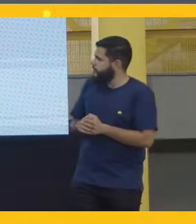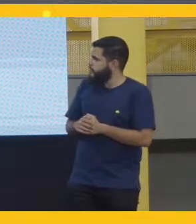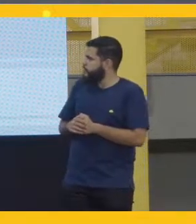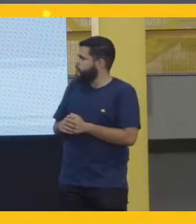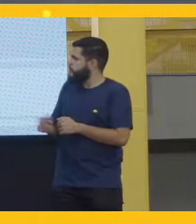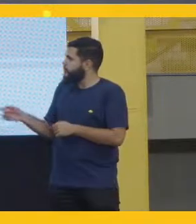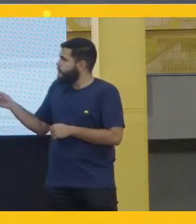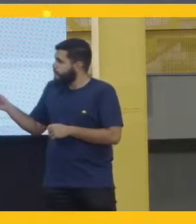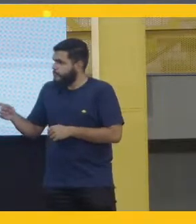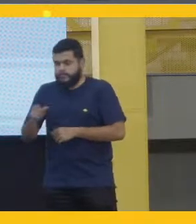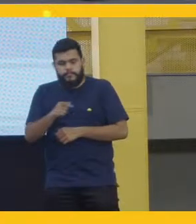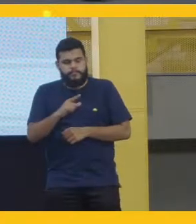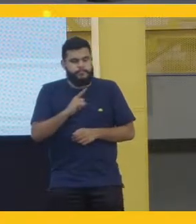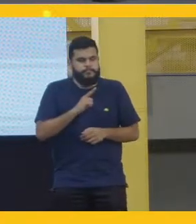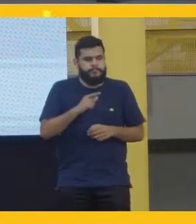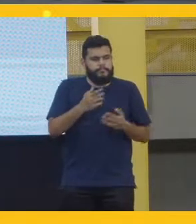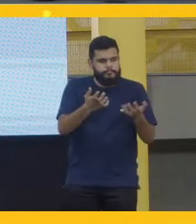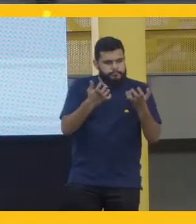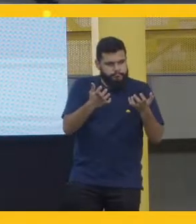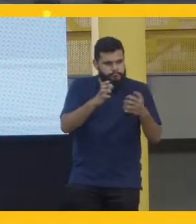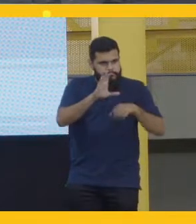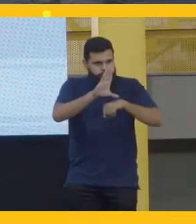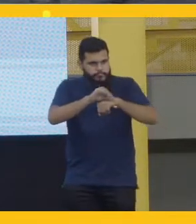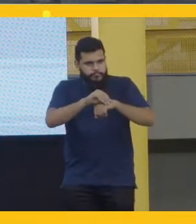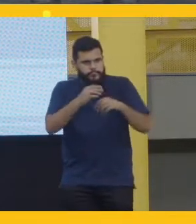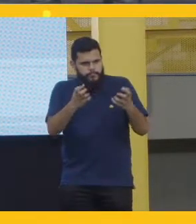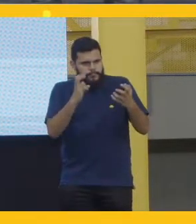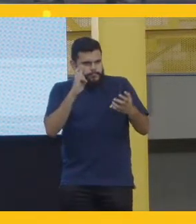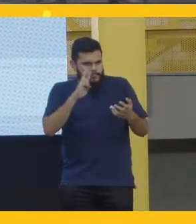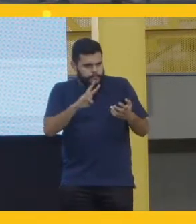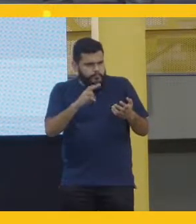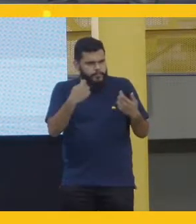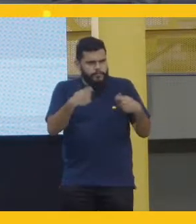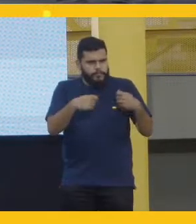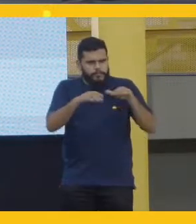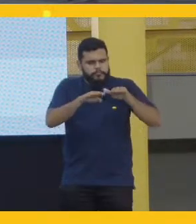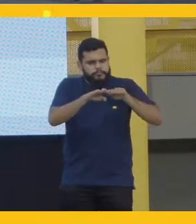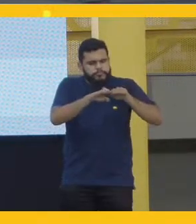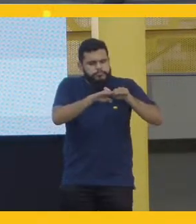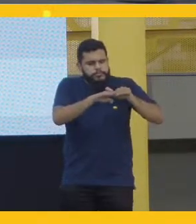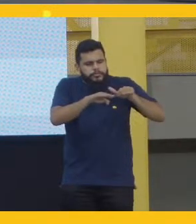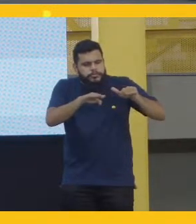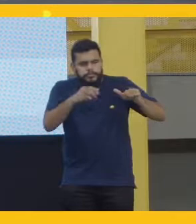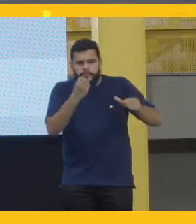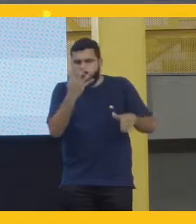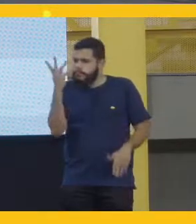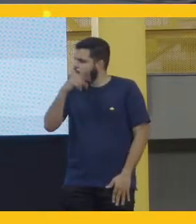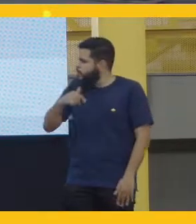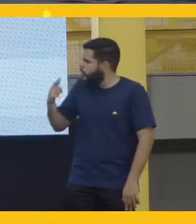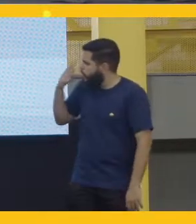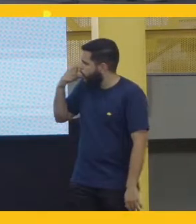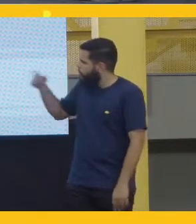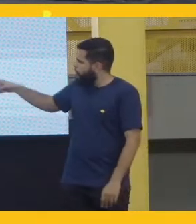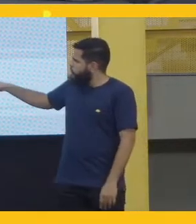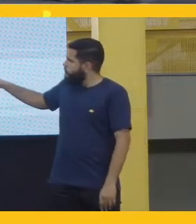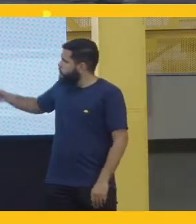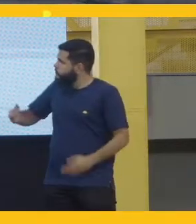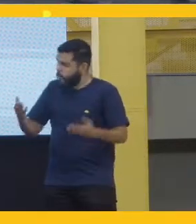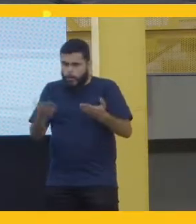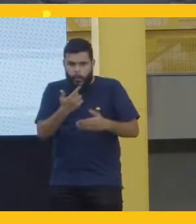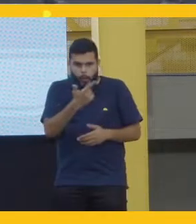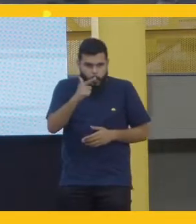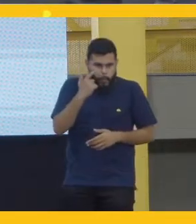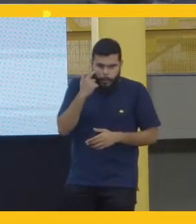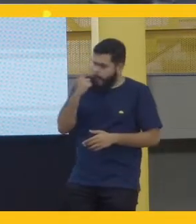sempre então que você quiser ver imagens, você precisa de uma superfície bem polida. Bom, agora vamos ver um pouco